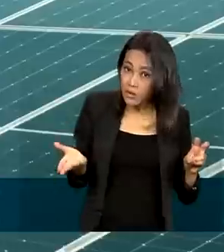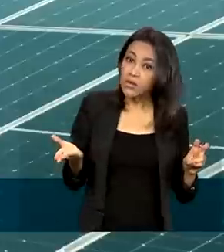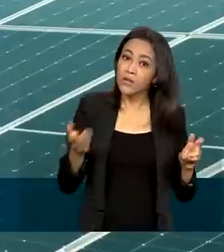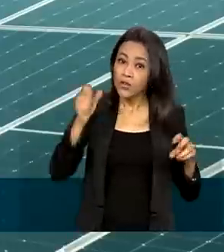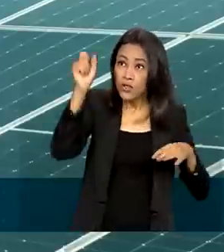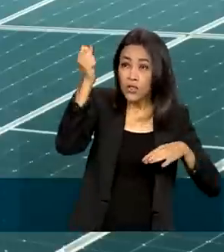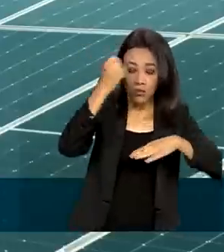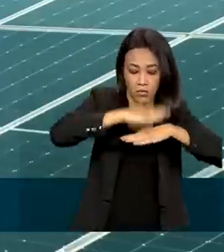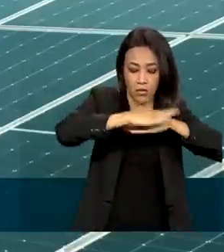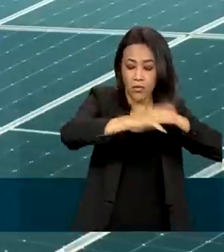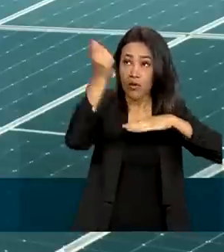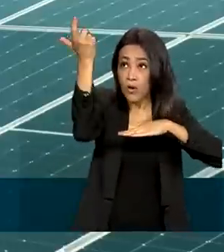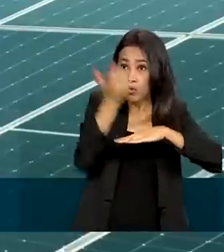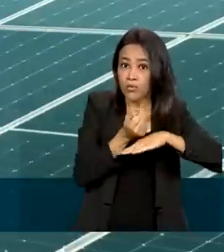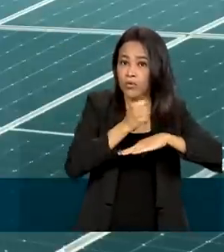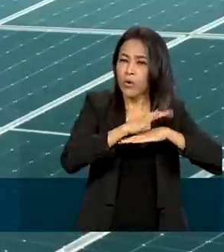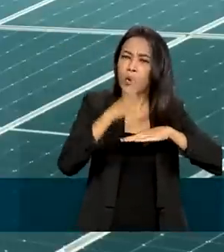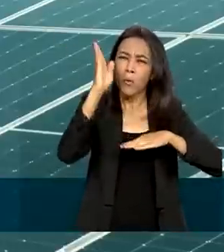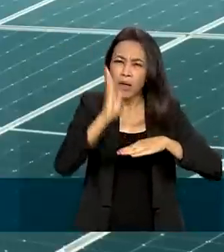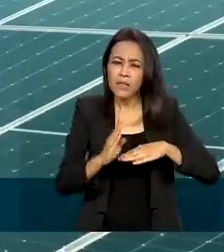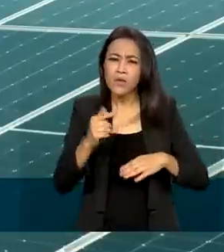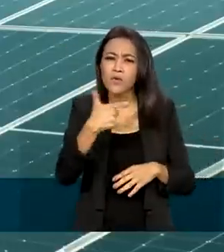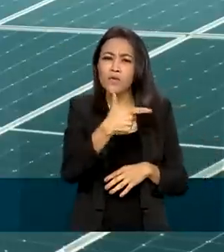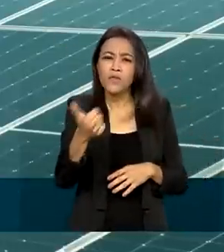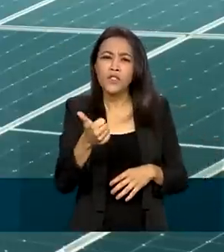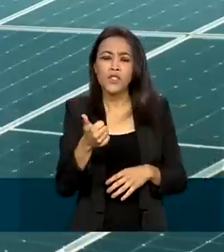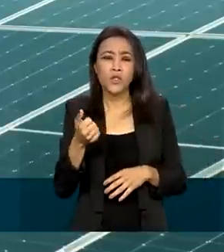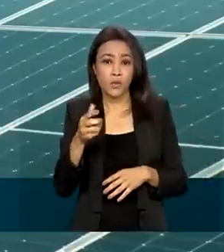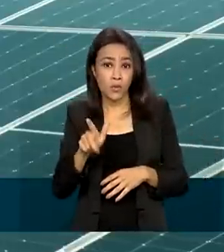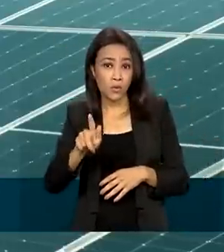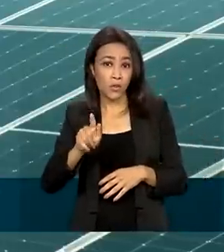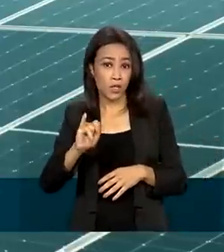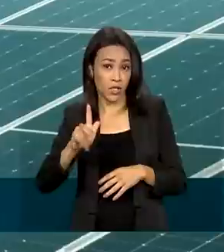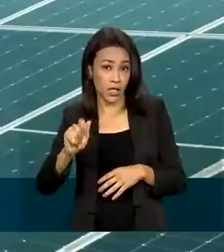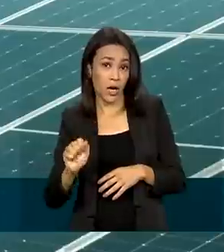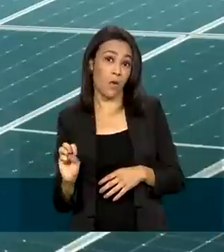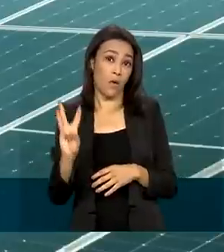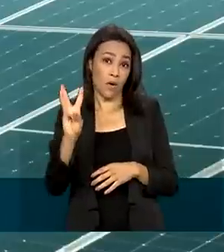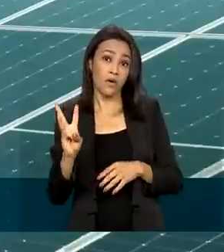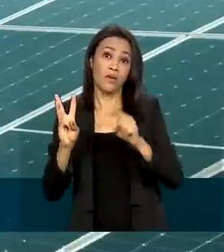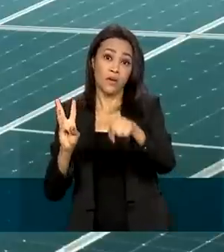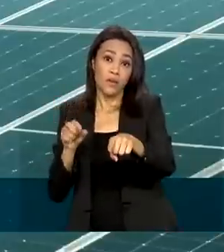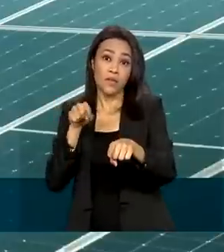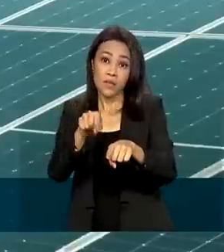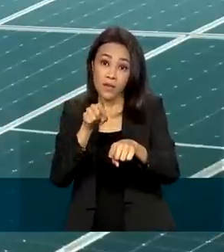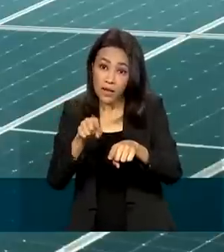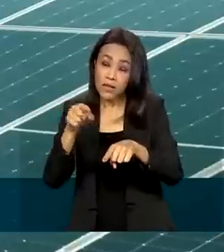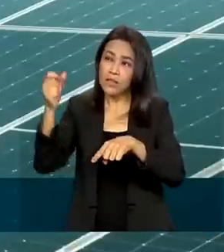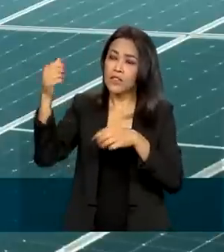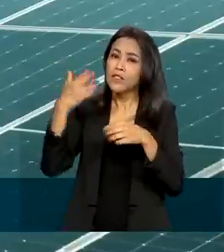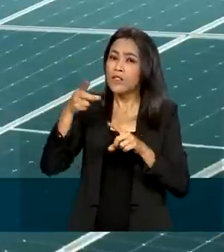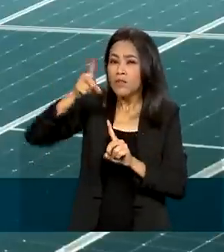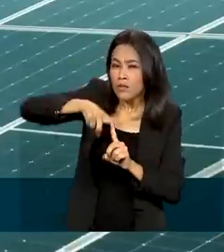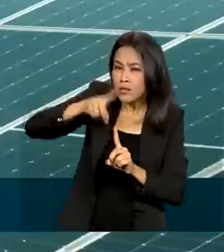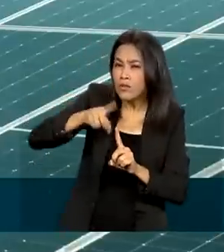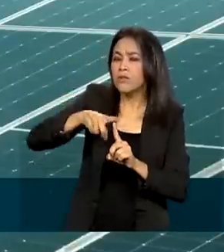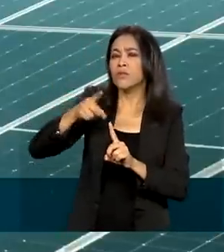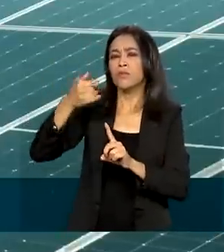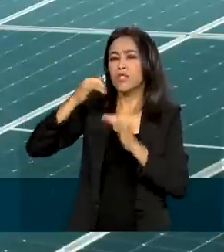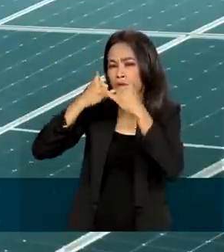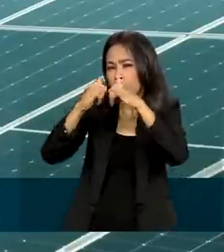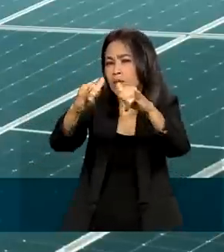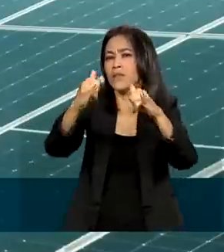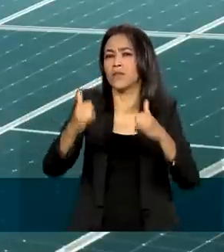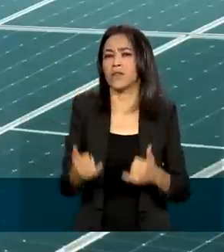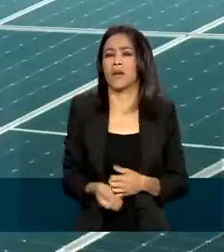Brasil atingiu 21 gigawatts de capacidade de geração e energia solar fotovoltaica instalada. Em